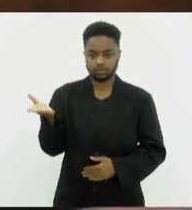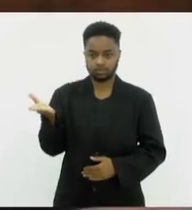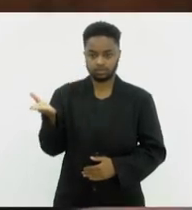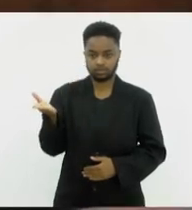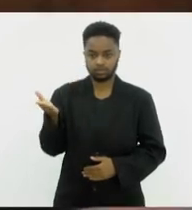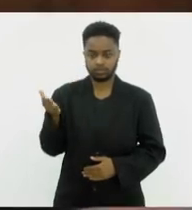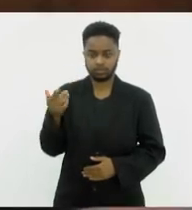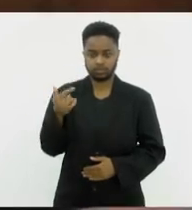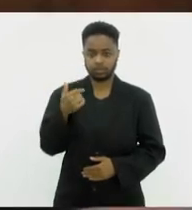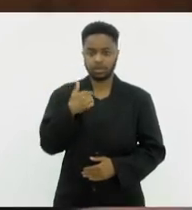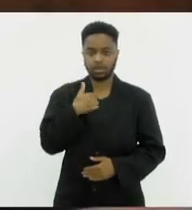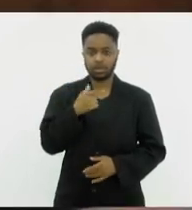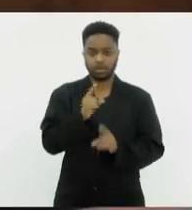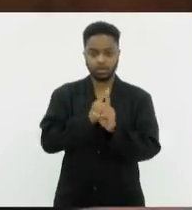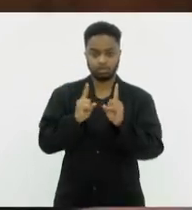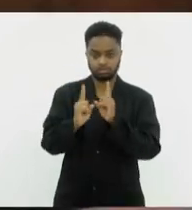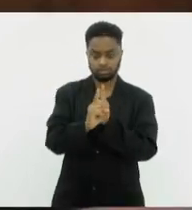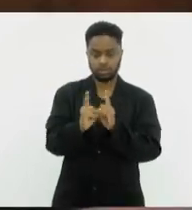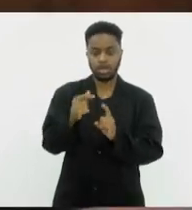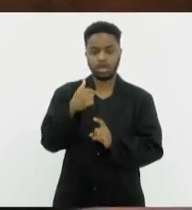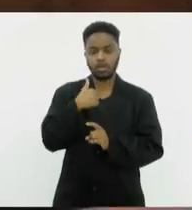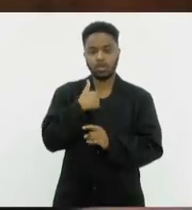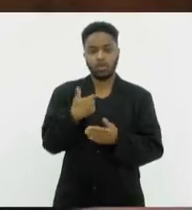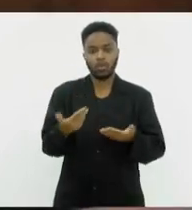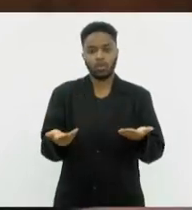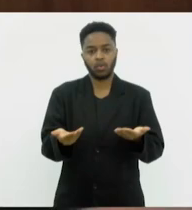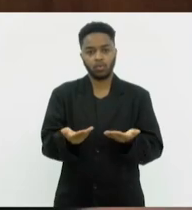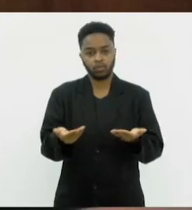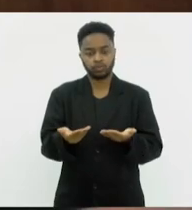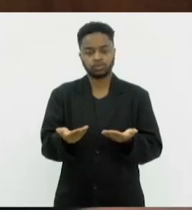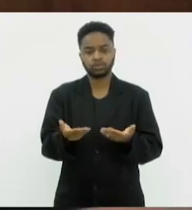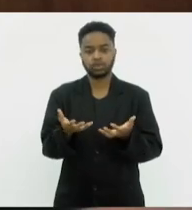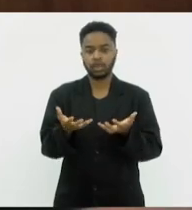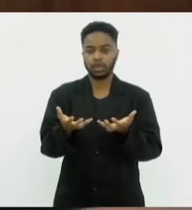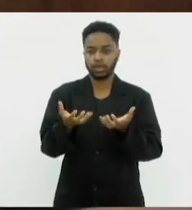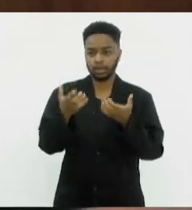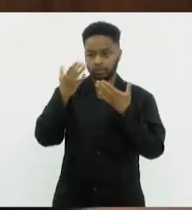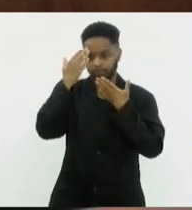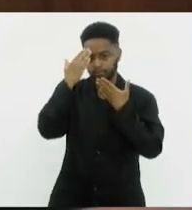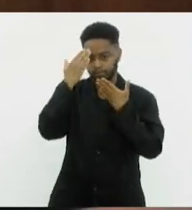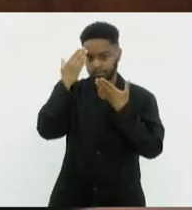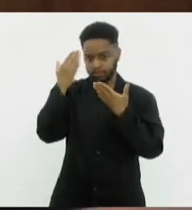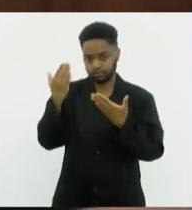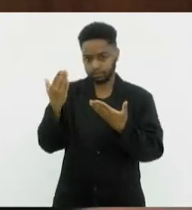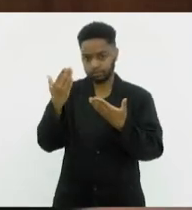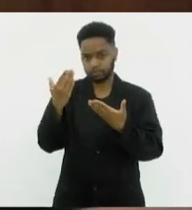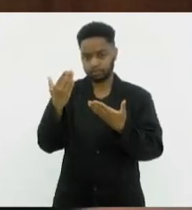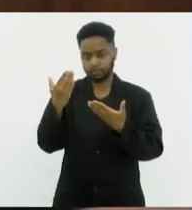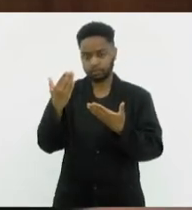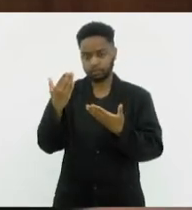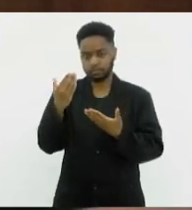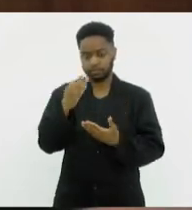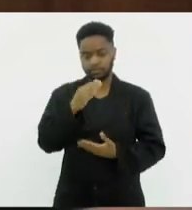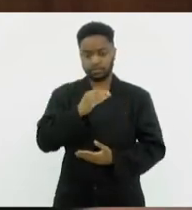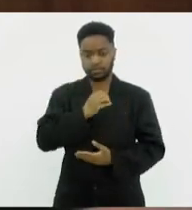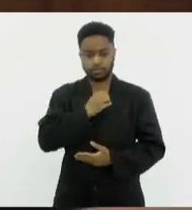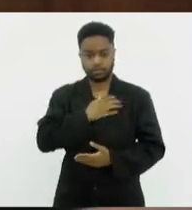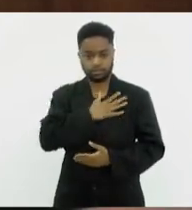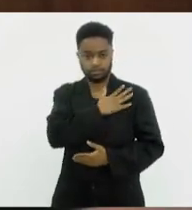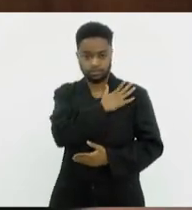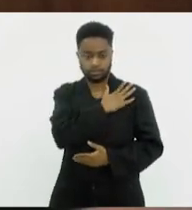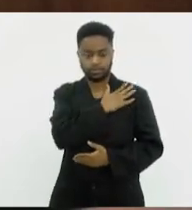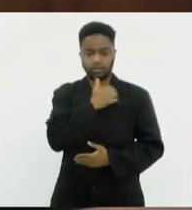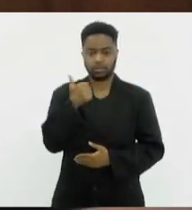presidente. Senhor presidente, eu quero hoje fazer um agradecimento ao comandante do 15º Batalhão,